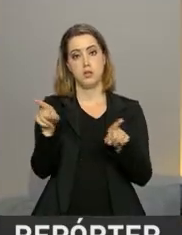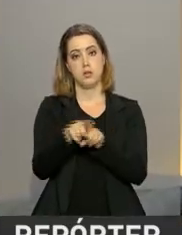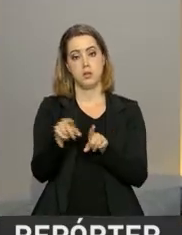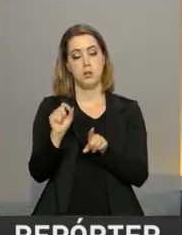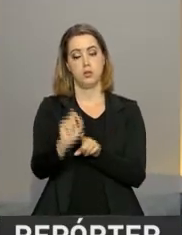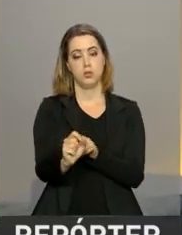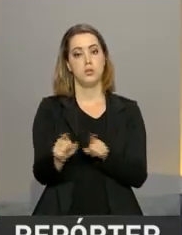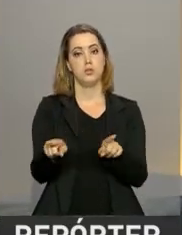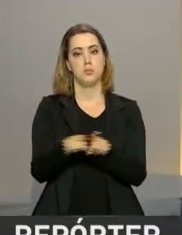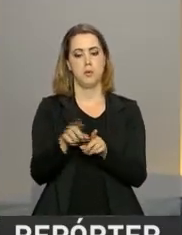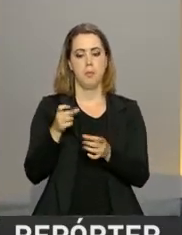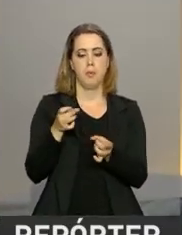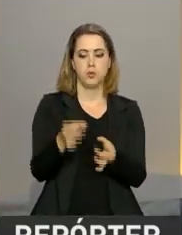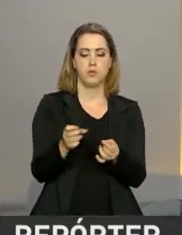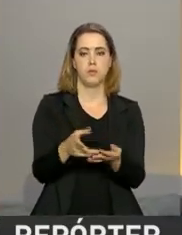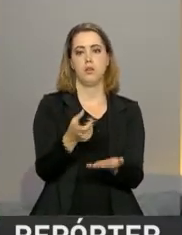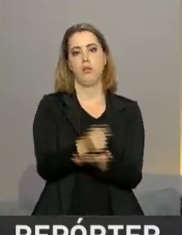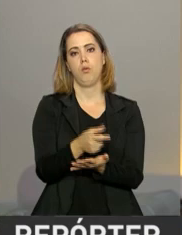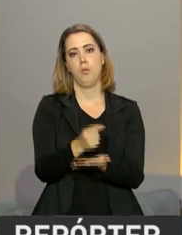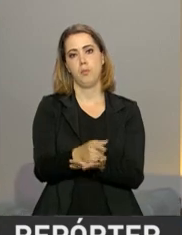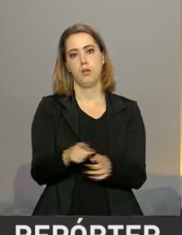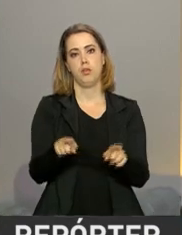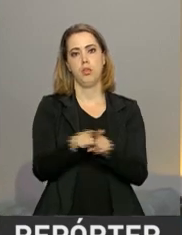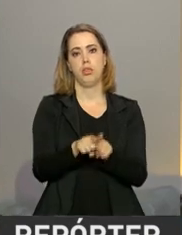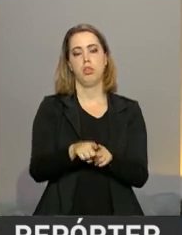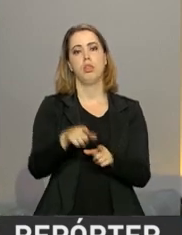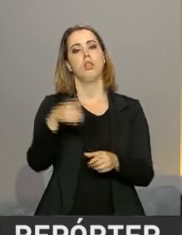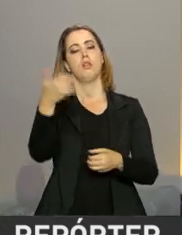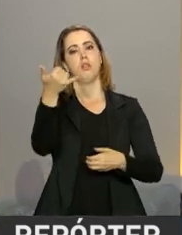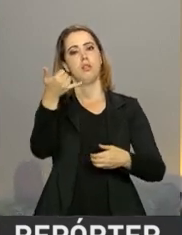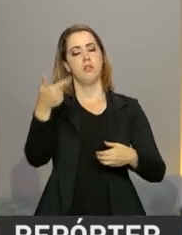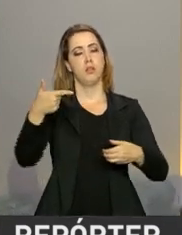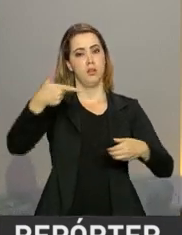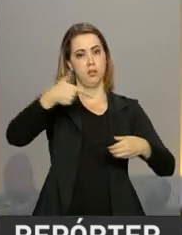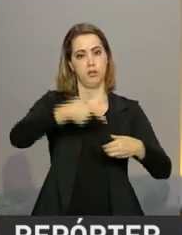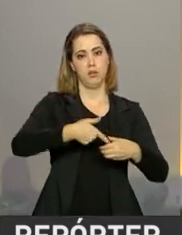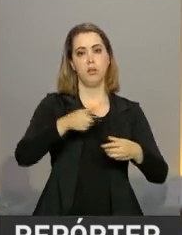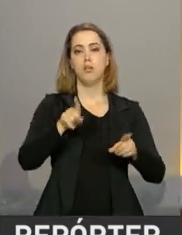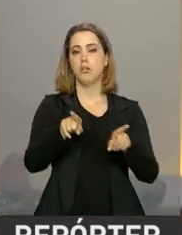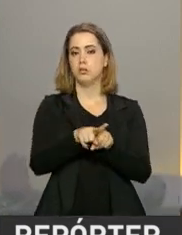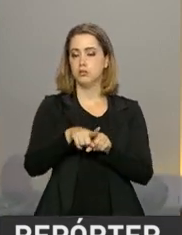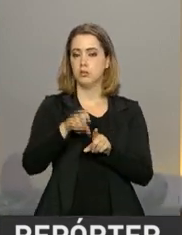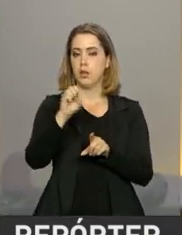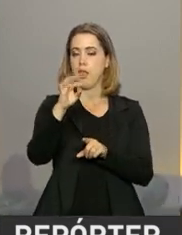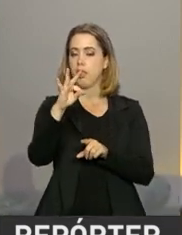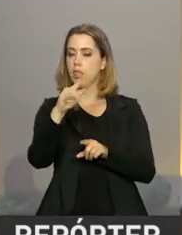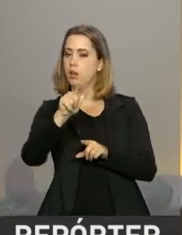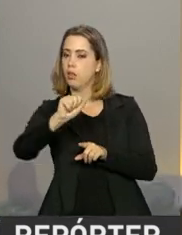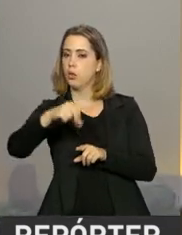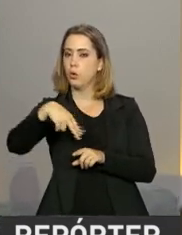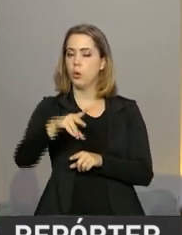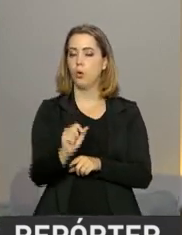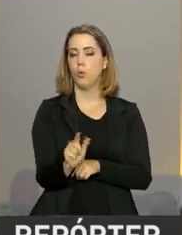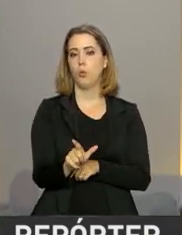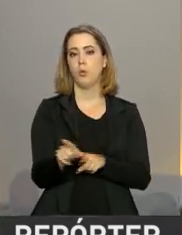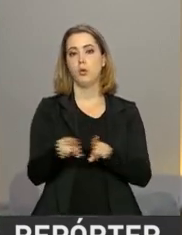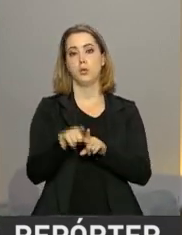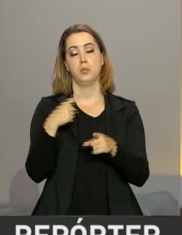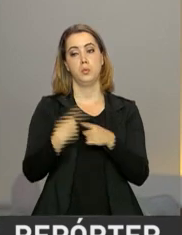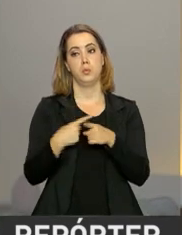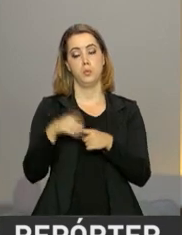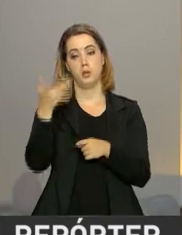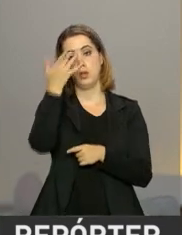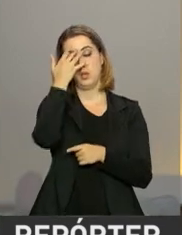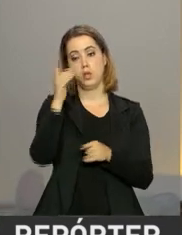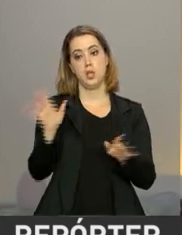do etanol e do pós-etanol, a facilidade é total, porque a Índia é o segundo maior produtor de açúcar do mundo, depois do